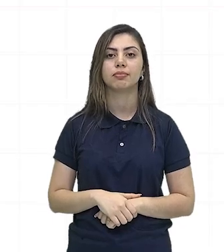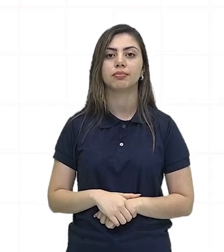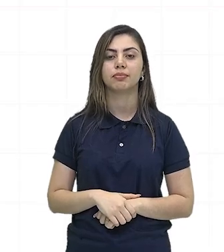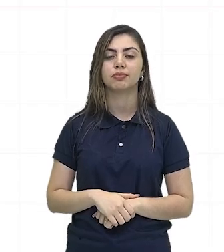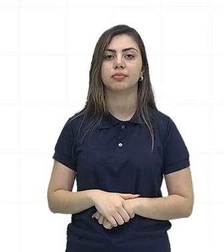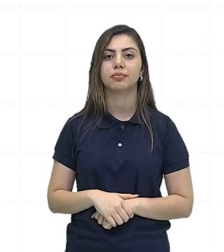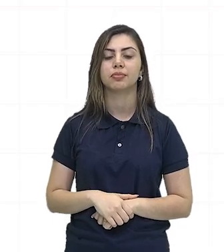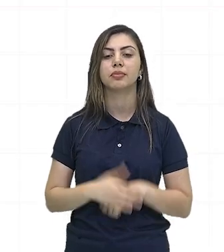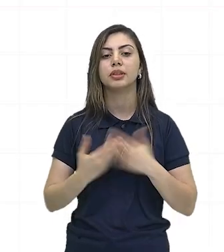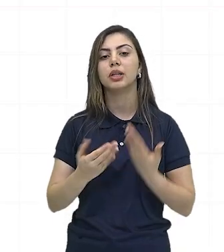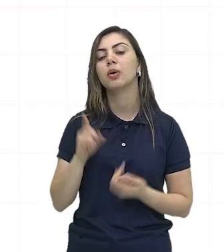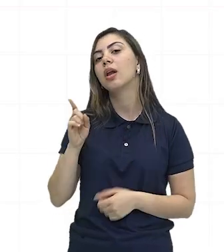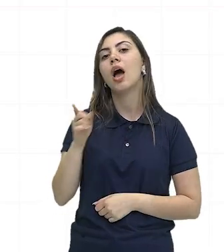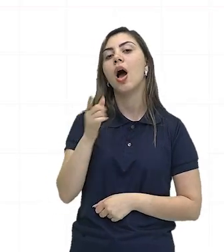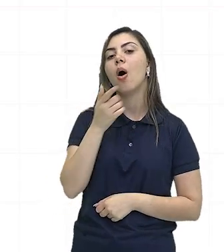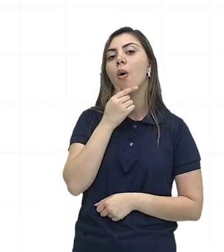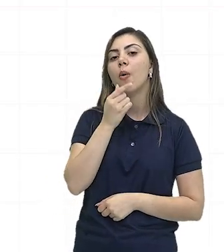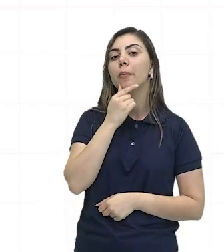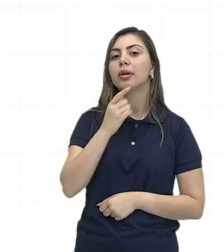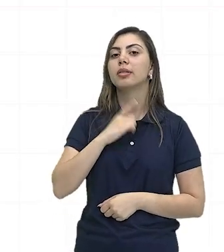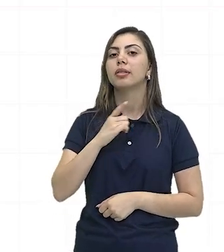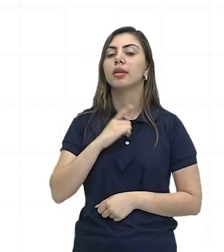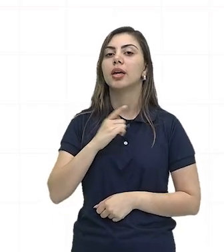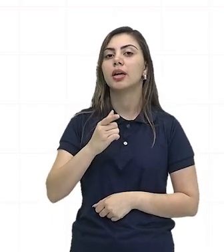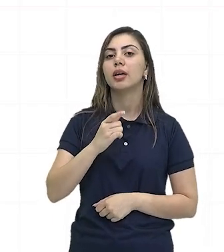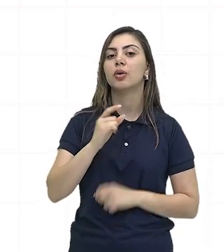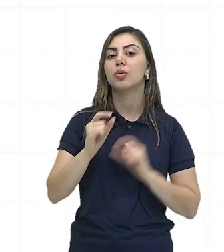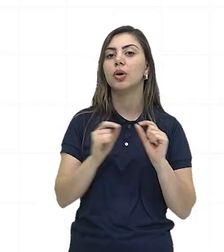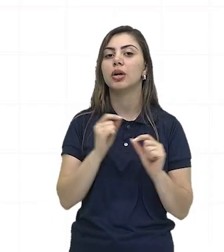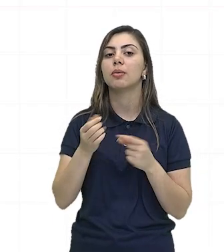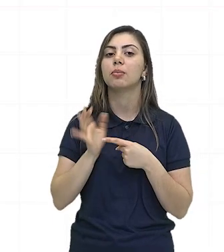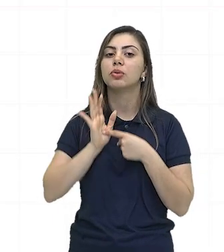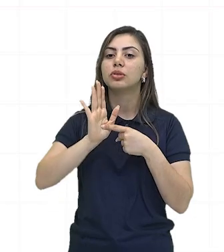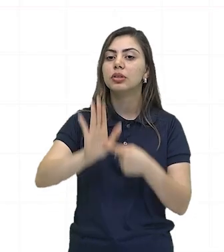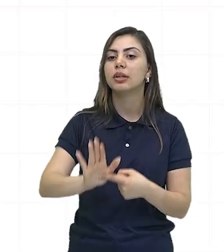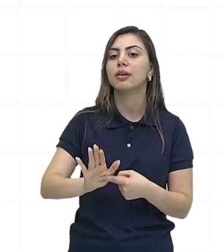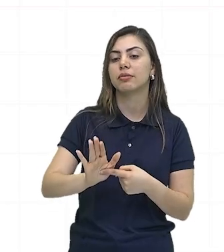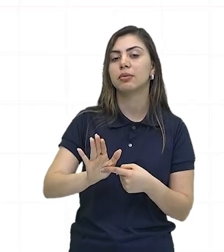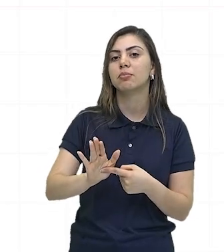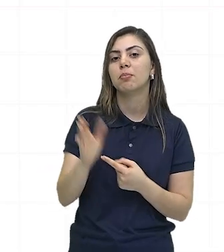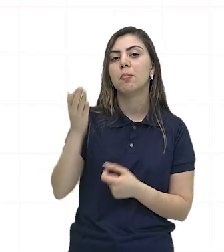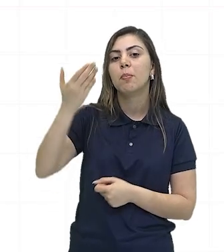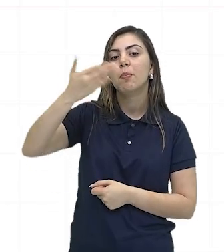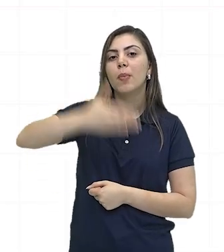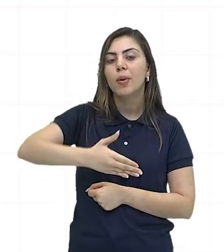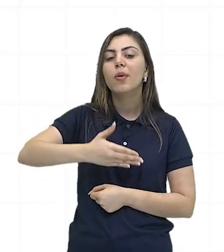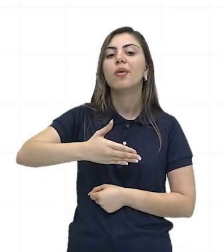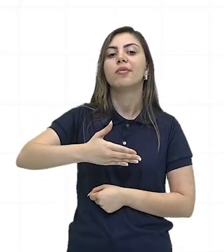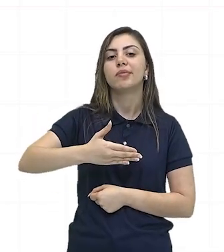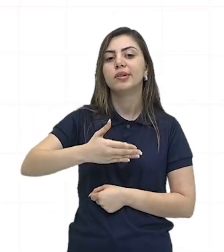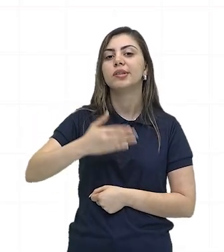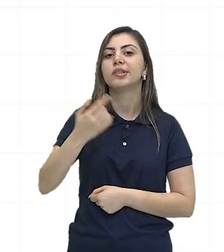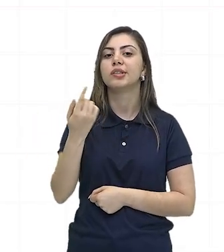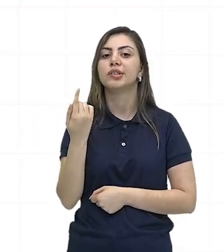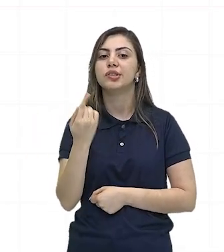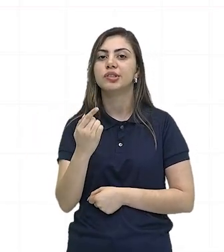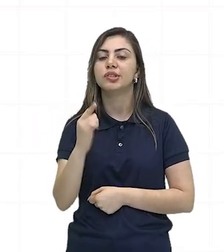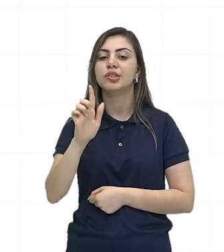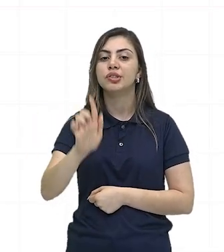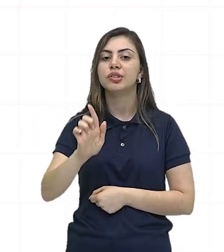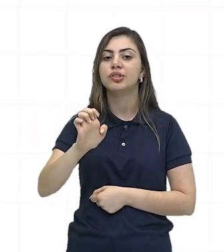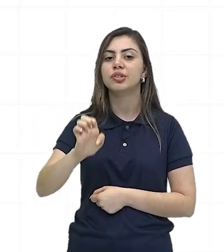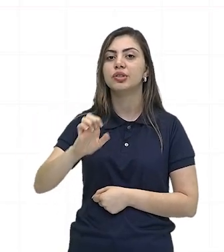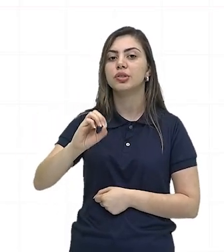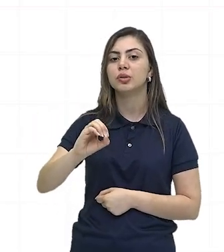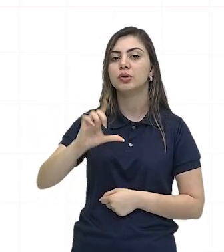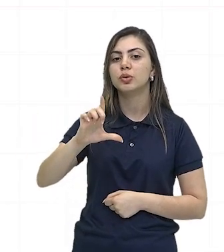de Wegener se apoiava nas evidências geológicas. Essas evidências elas se referem